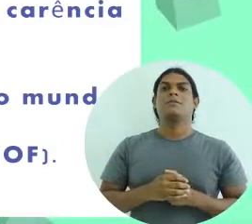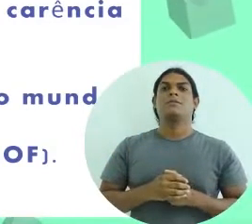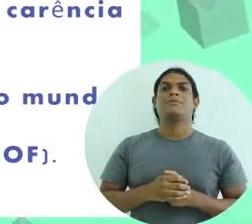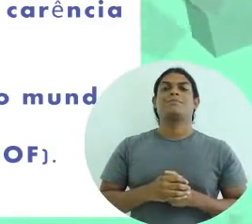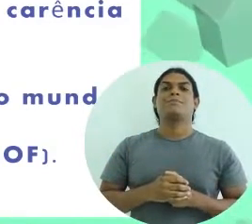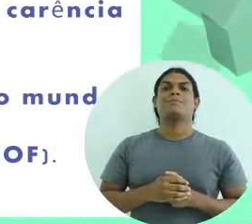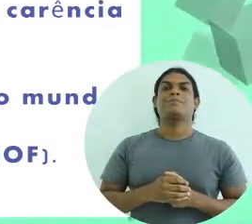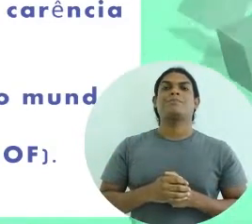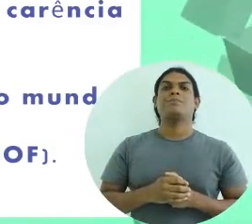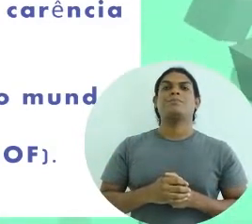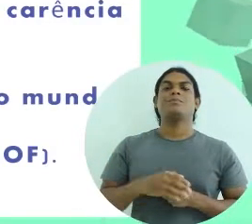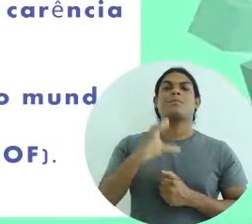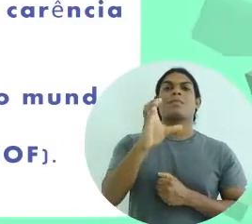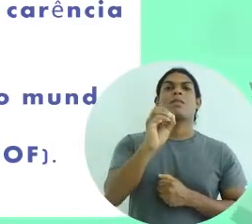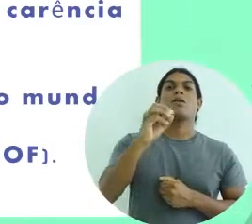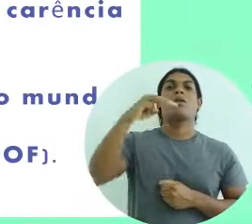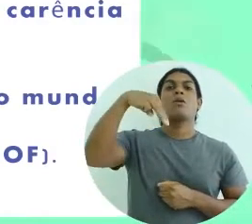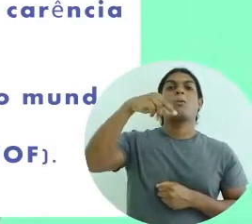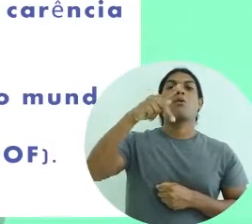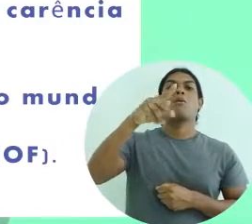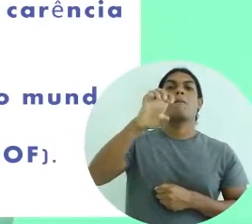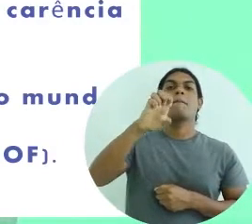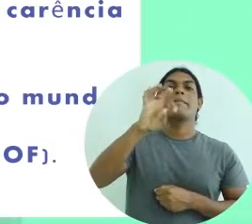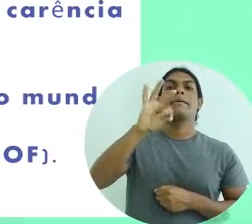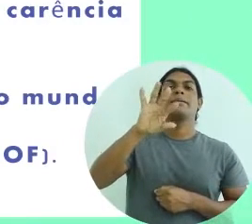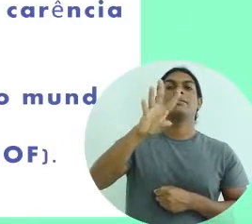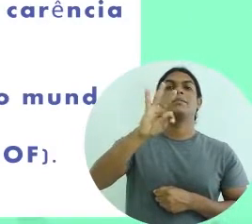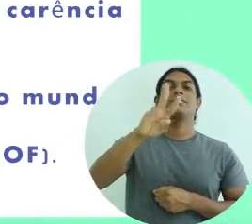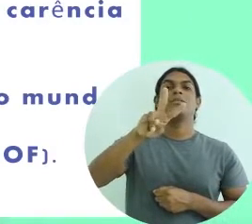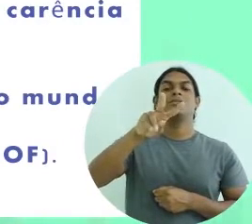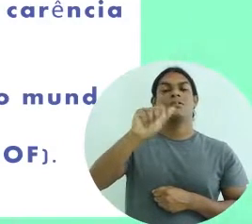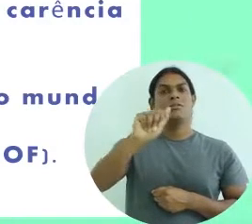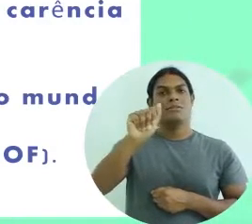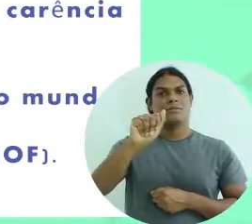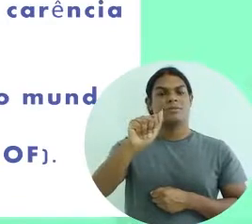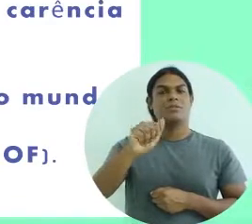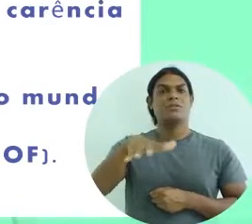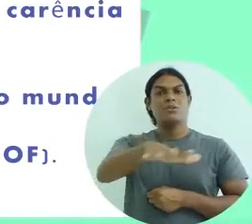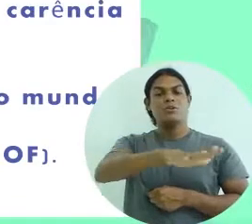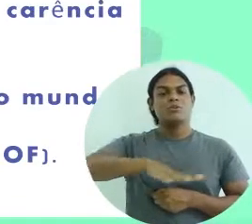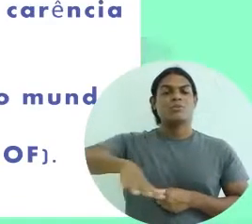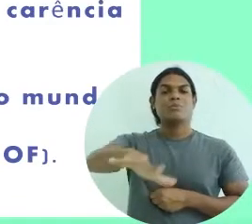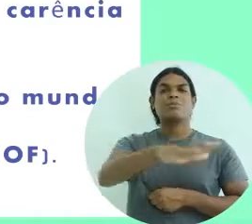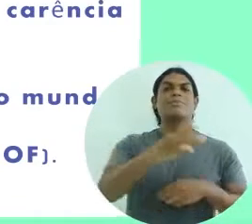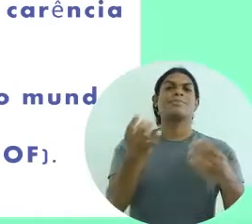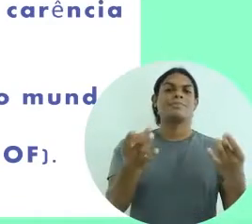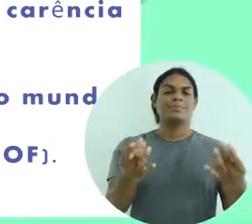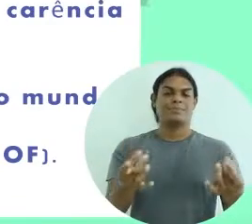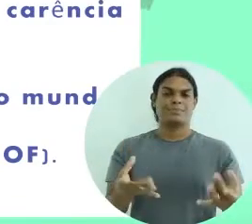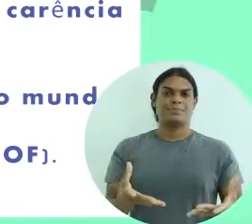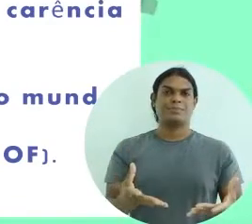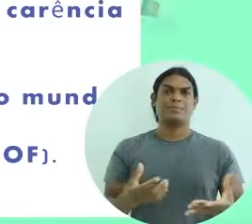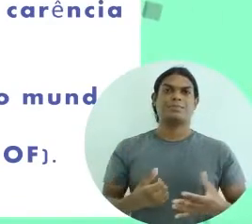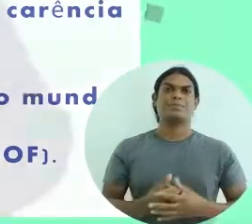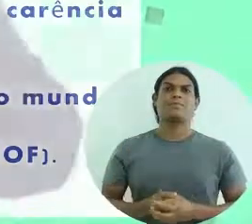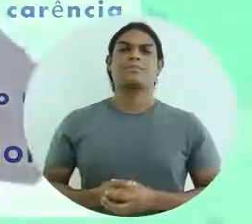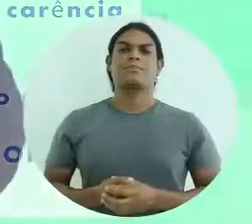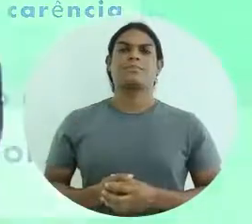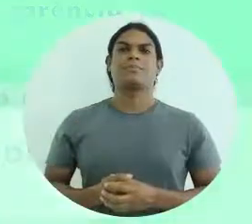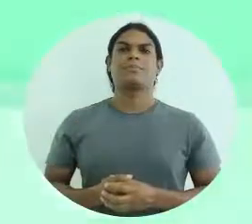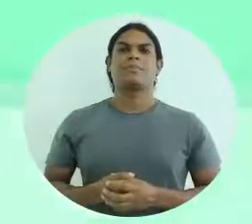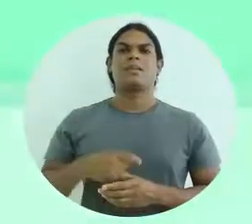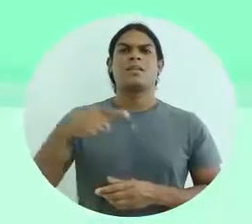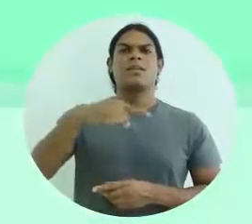para que as pequenas empresas consigam esses juros, e alíquota zero no Imposto de Operação Financeira, o IOF.